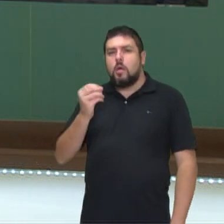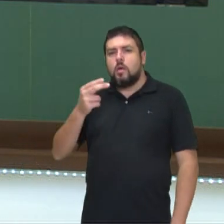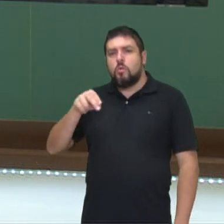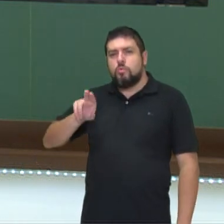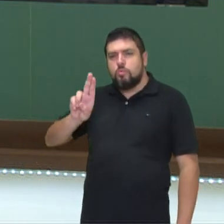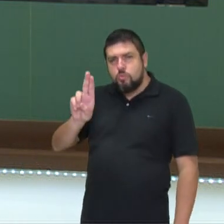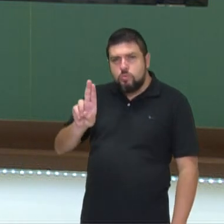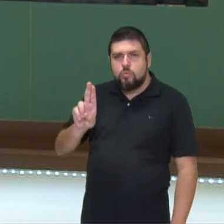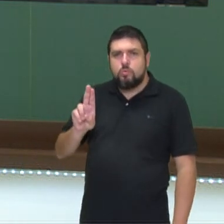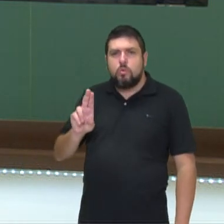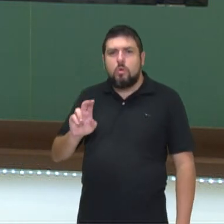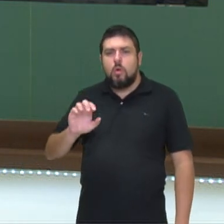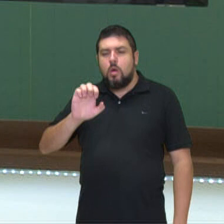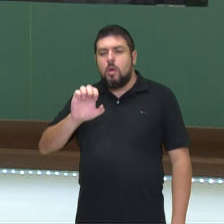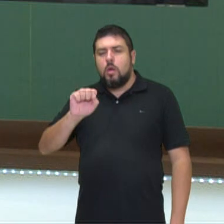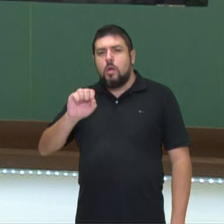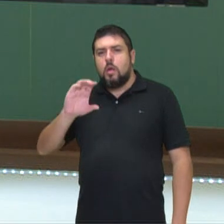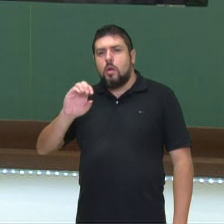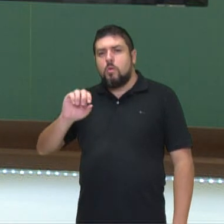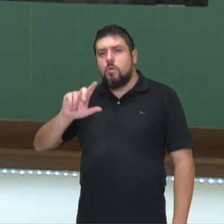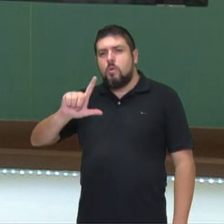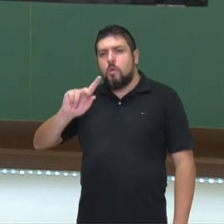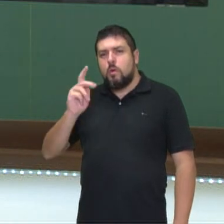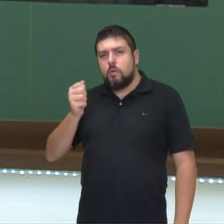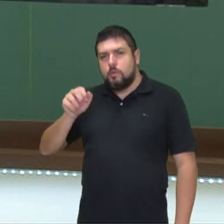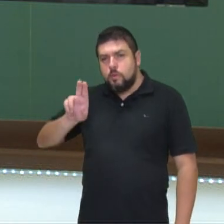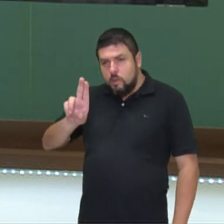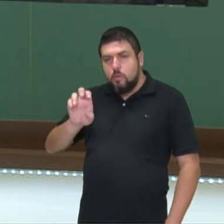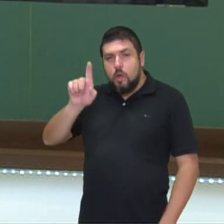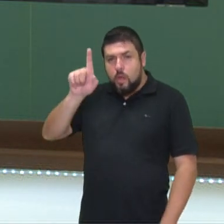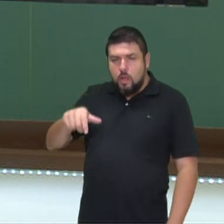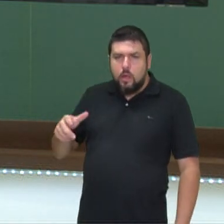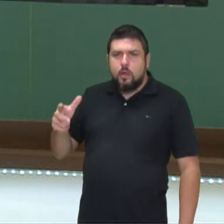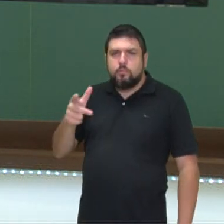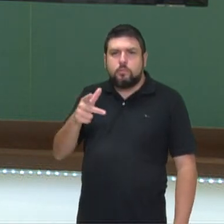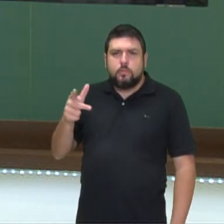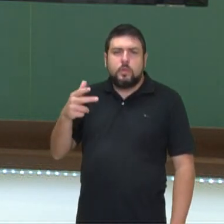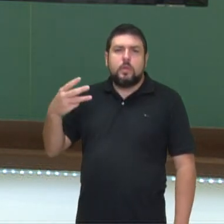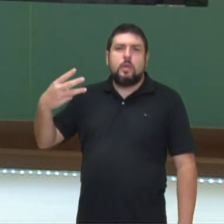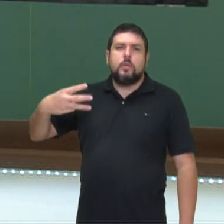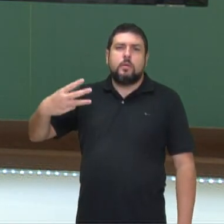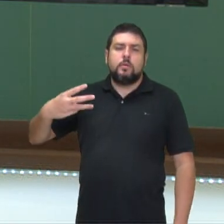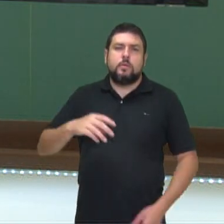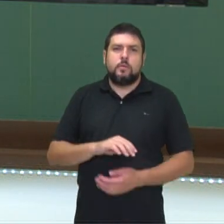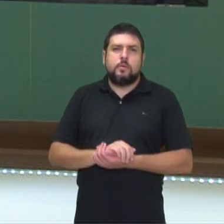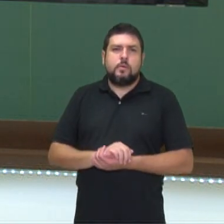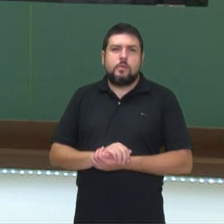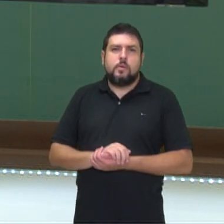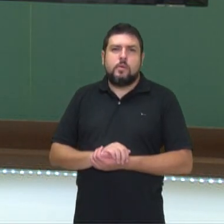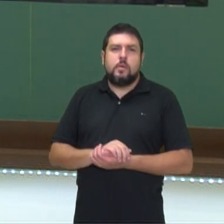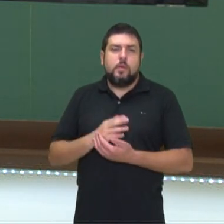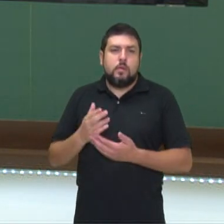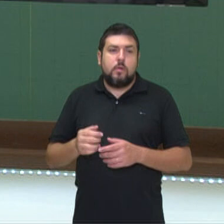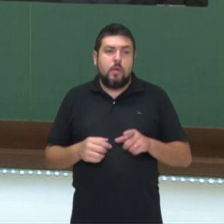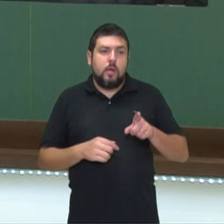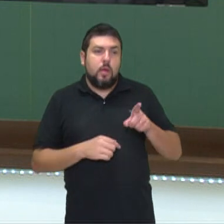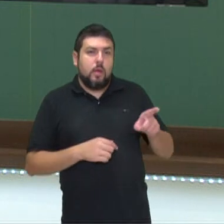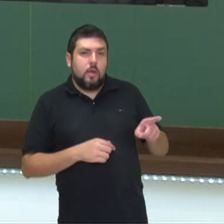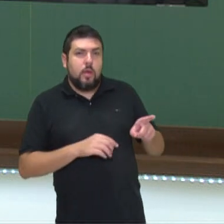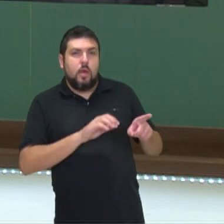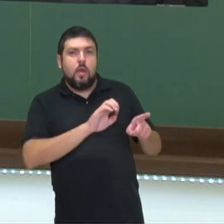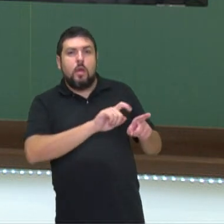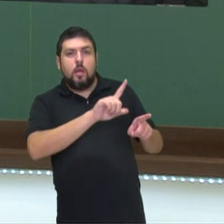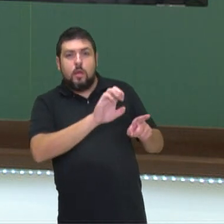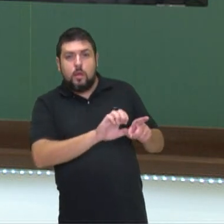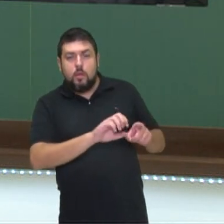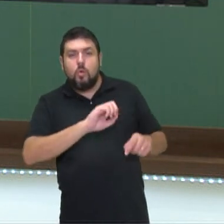e escolheu, estão conjugados na terceira pessoa. Então, uma possibilidade é um ele, ela, o você, ou até mesmo um